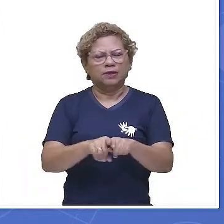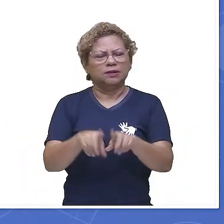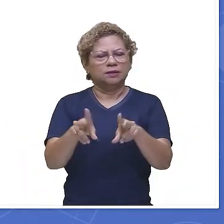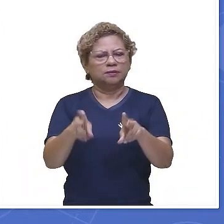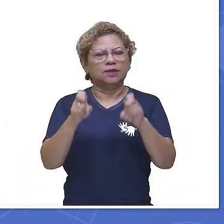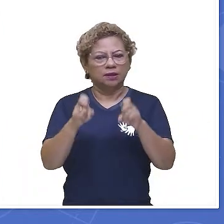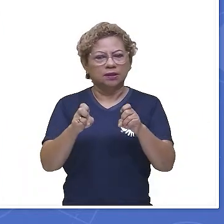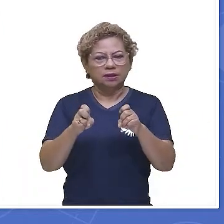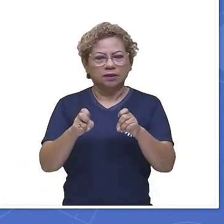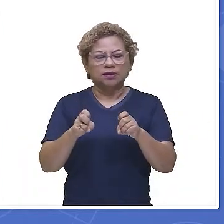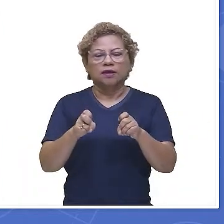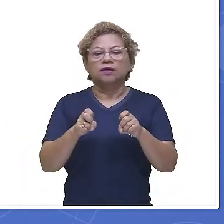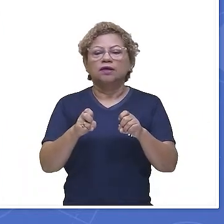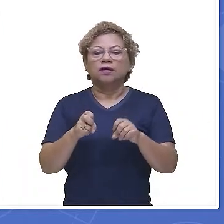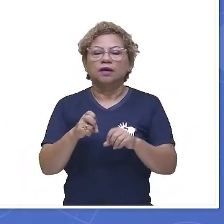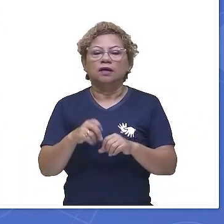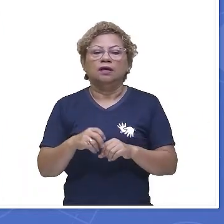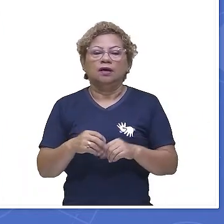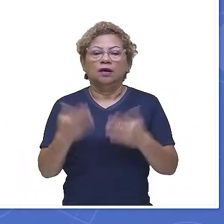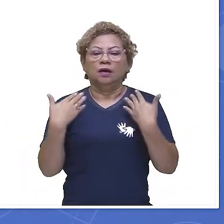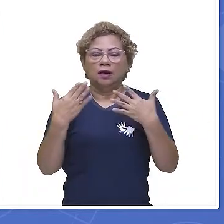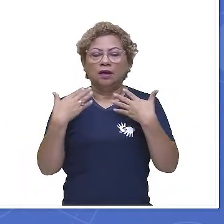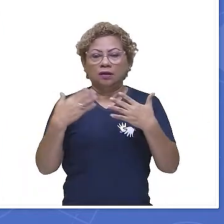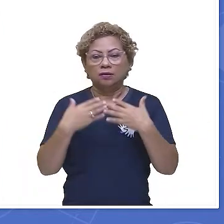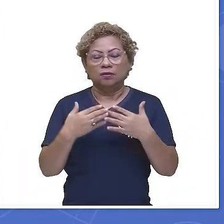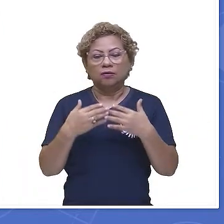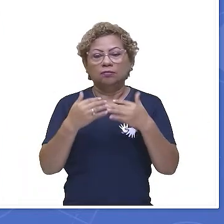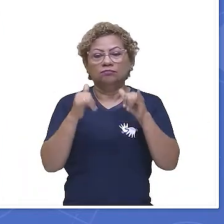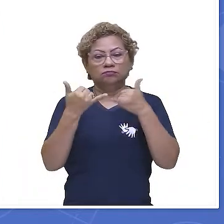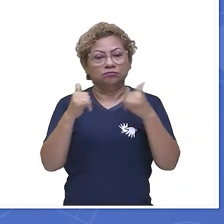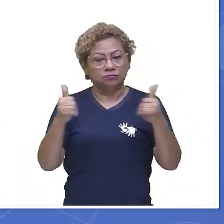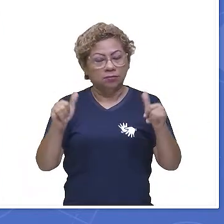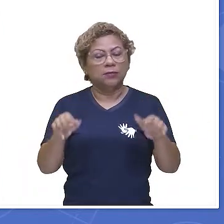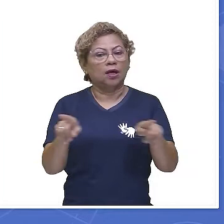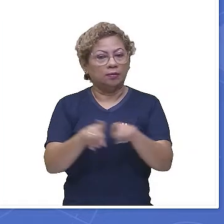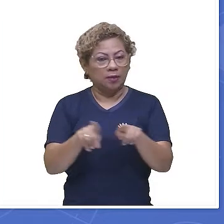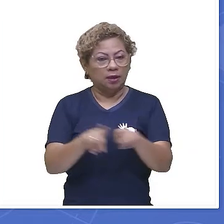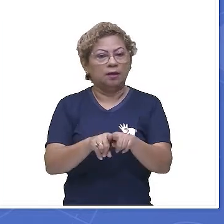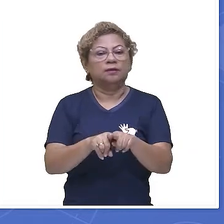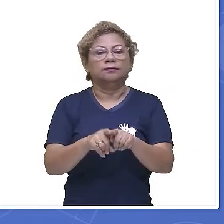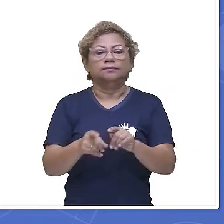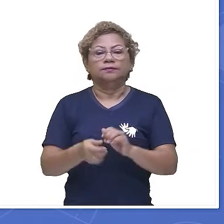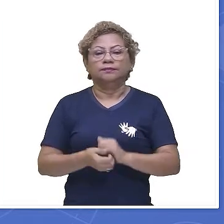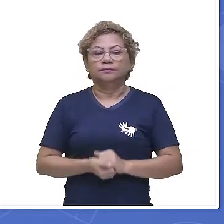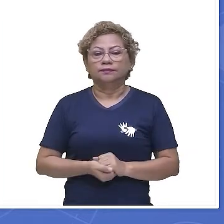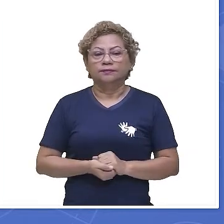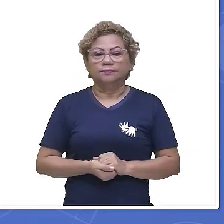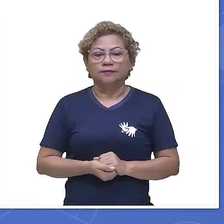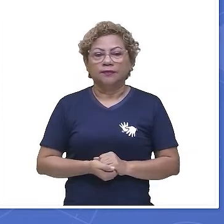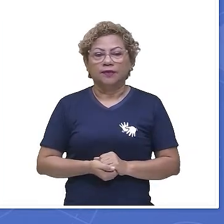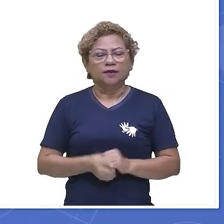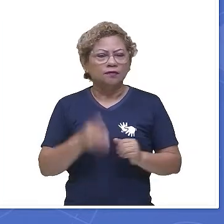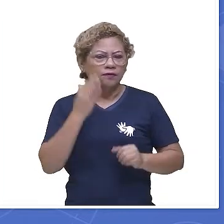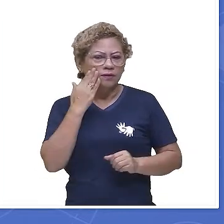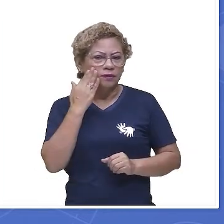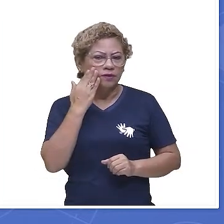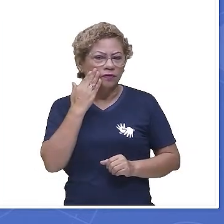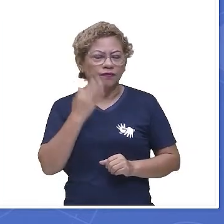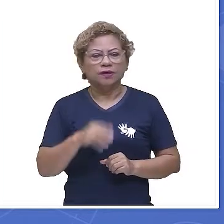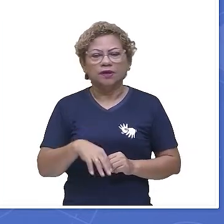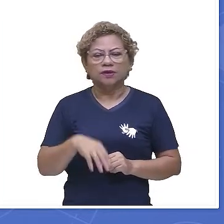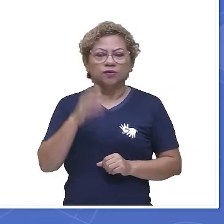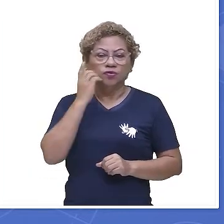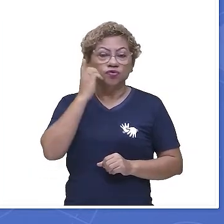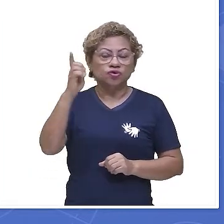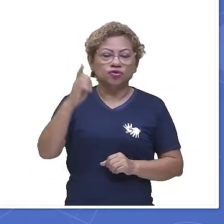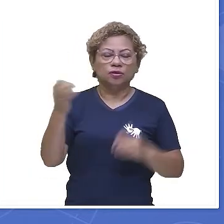de energia. E aí, na imagem também, a gente tem imagens associadas à emissão de calor, né? Como um dia de